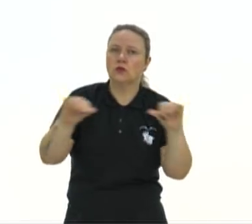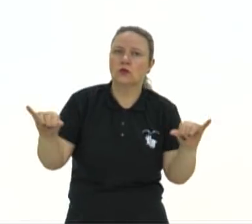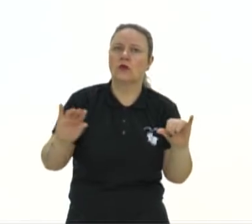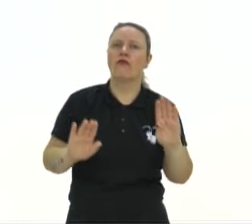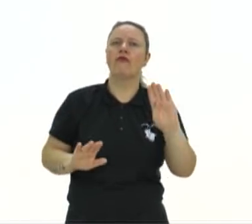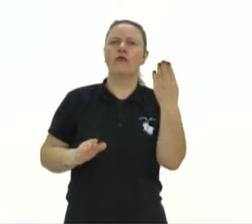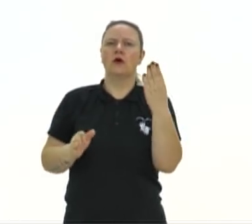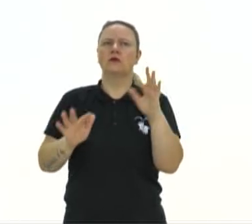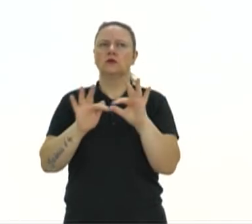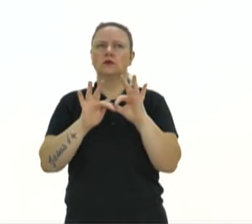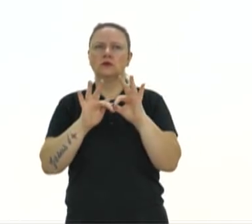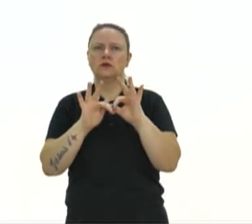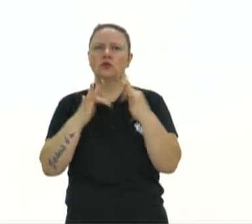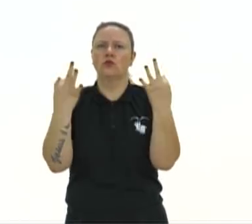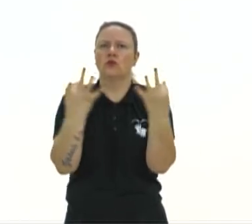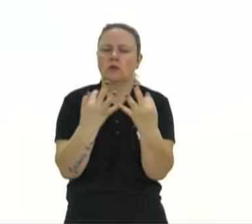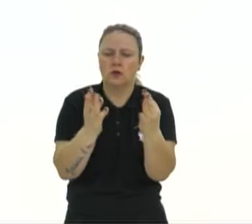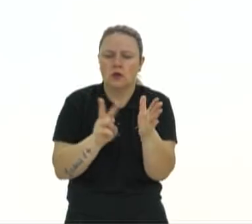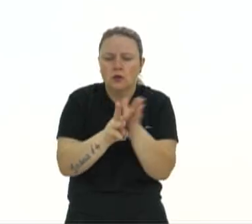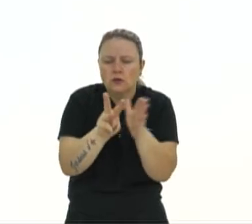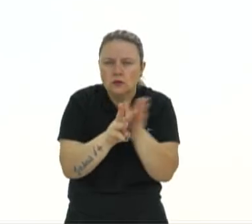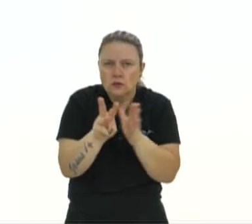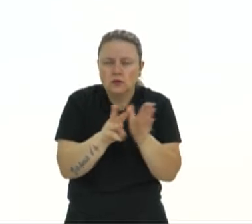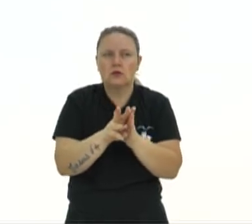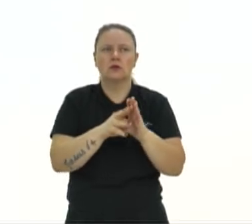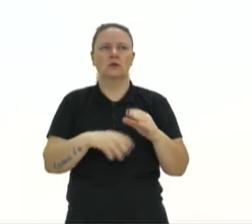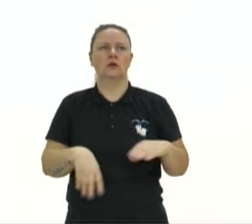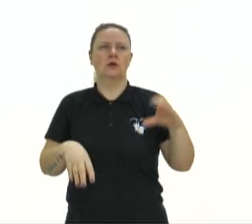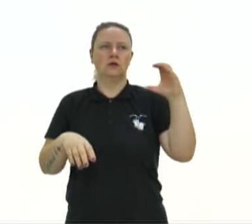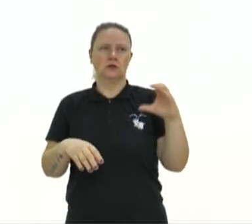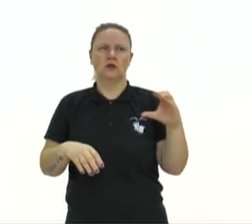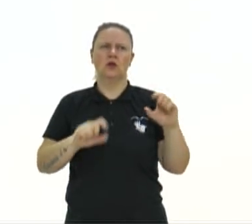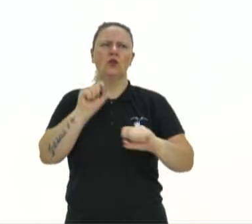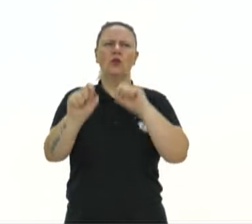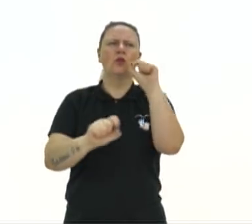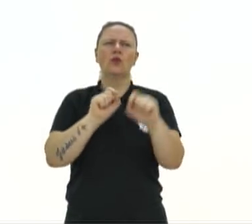notícias falsas. Qual que é a ideia central dessa notícia?